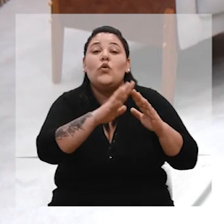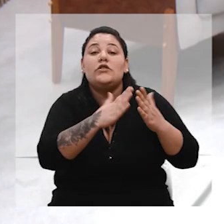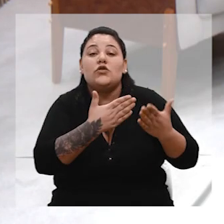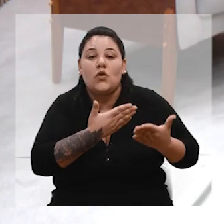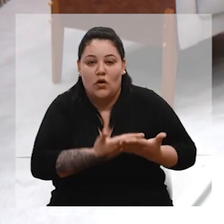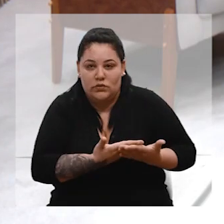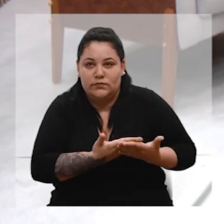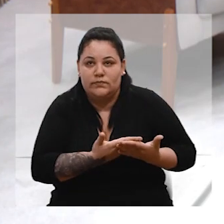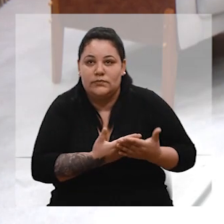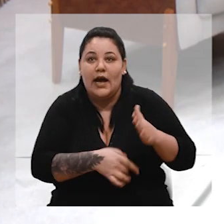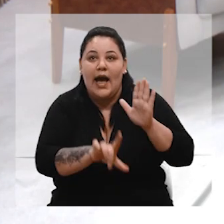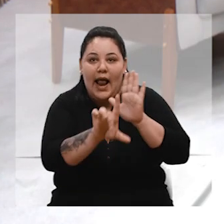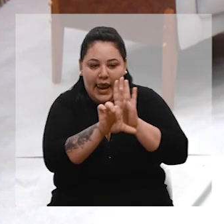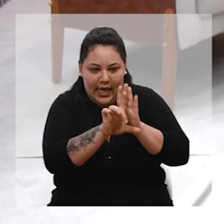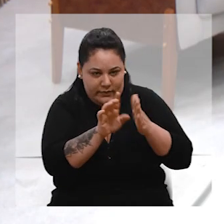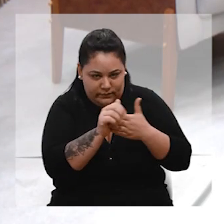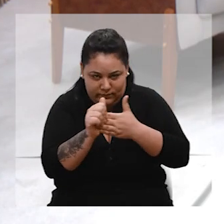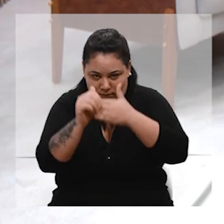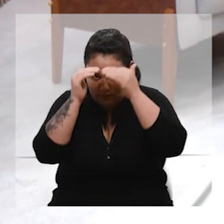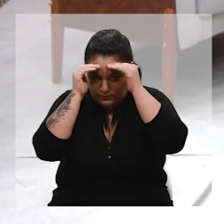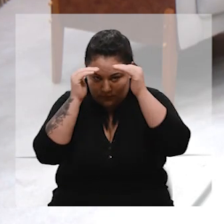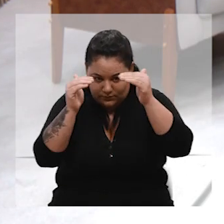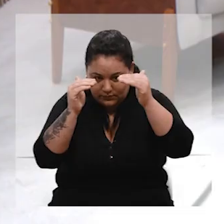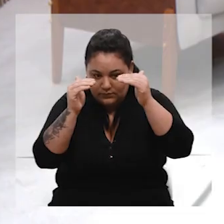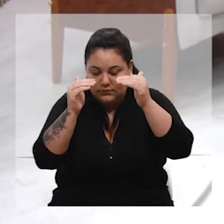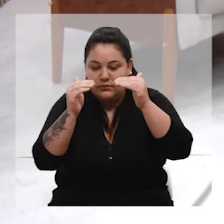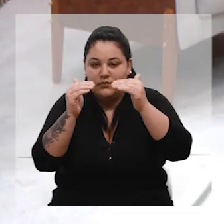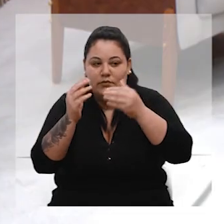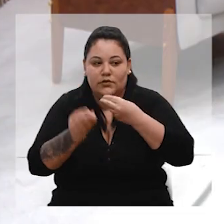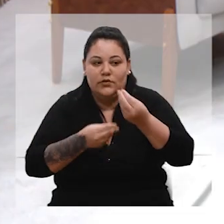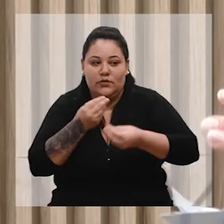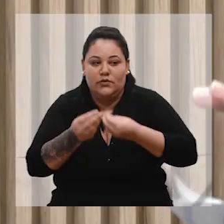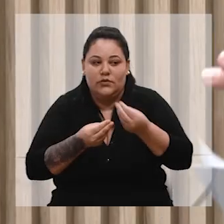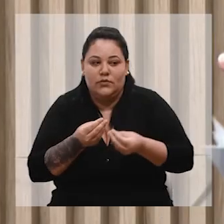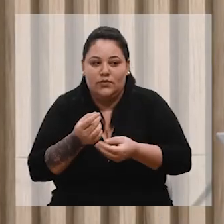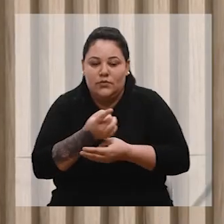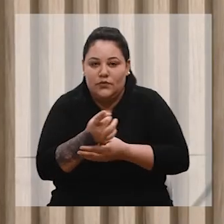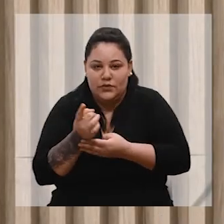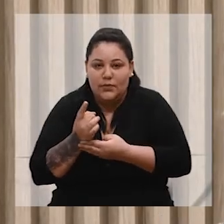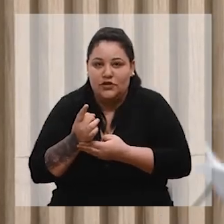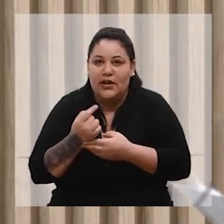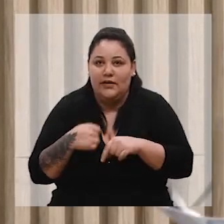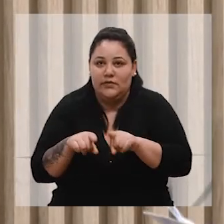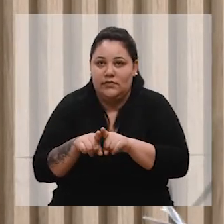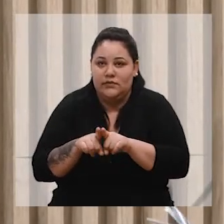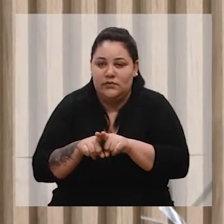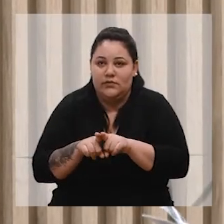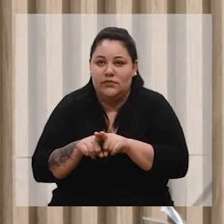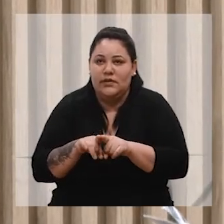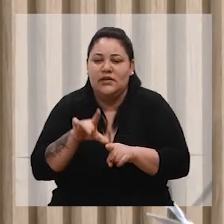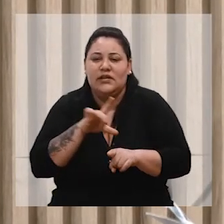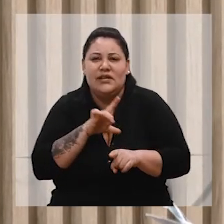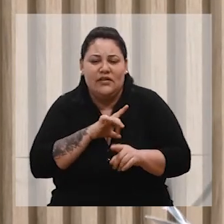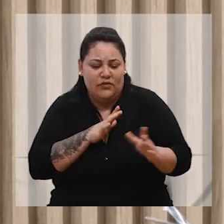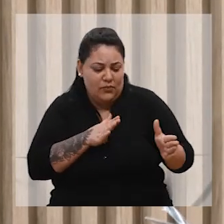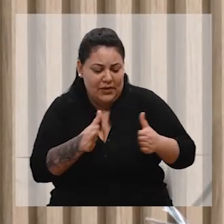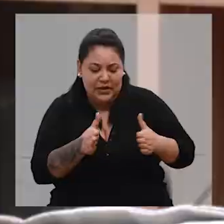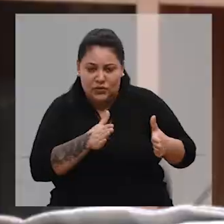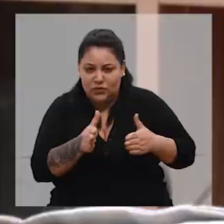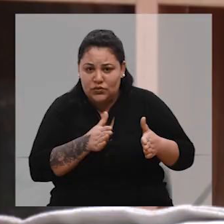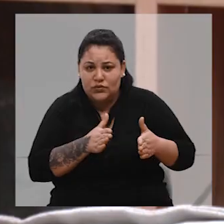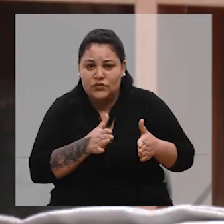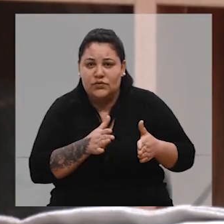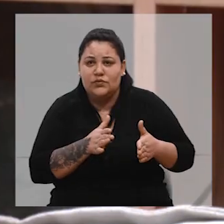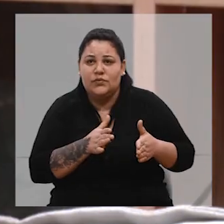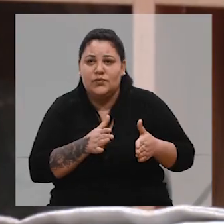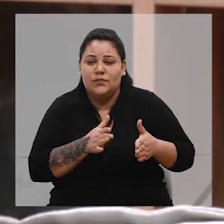celular na tua escola está sendo a lei seguida? Como é que você já levou celular para a escola, Léo? Teve